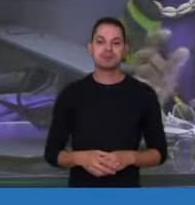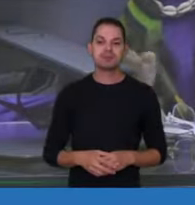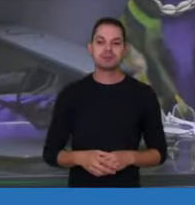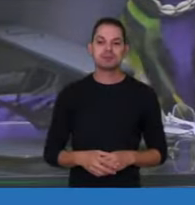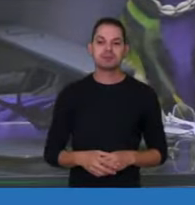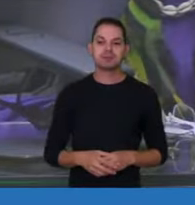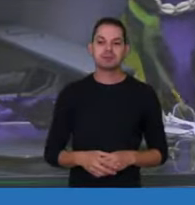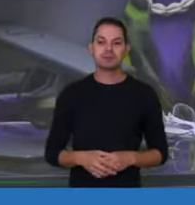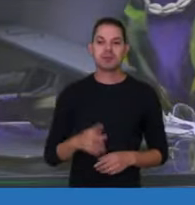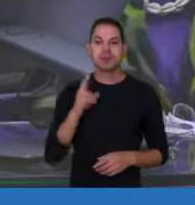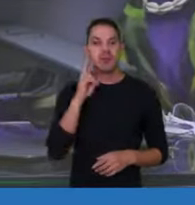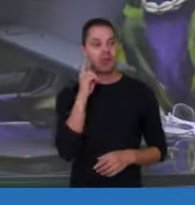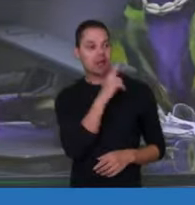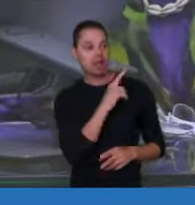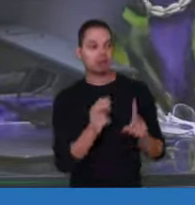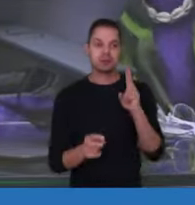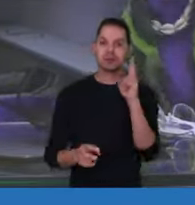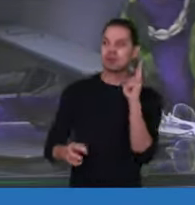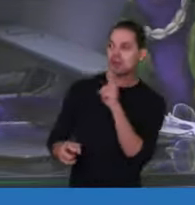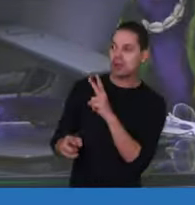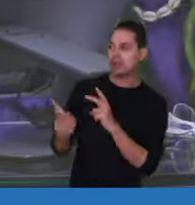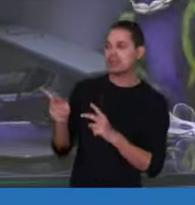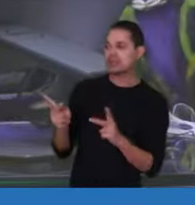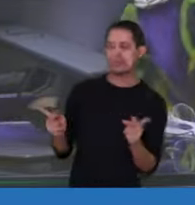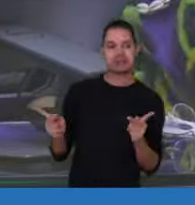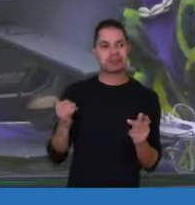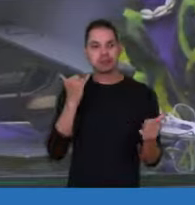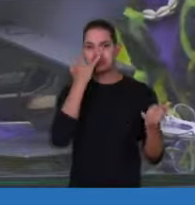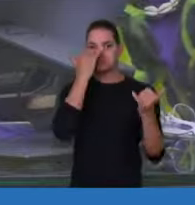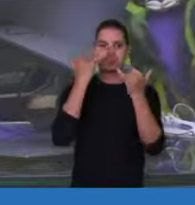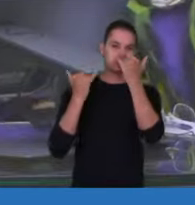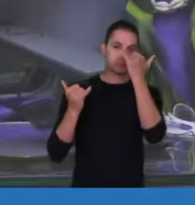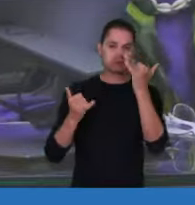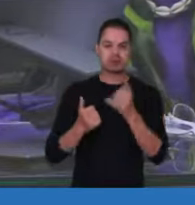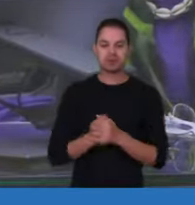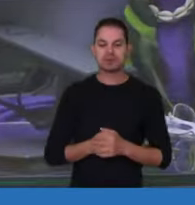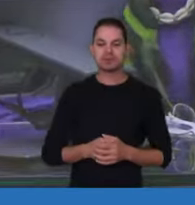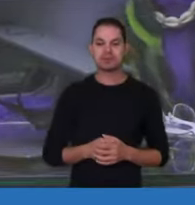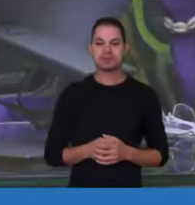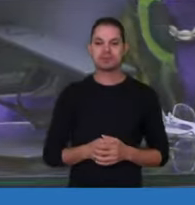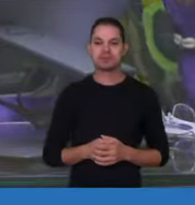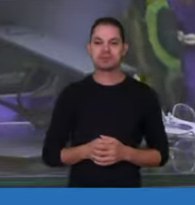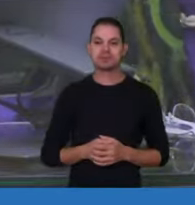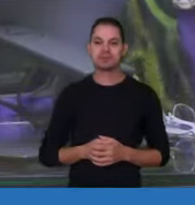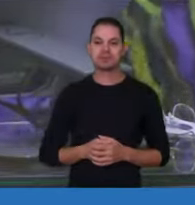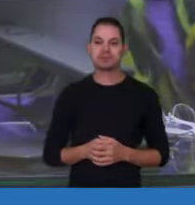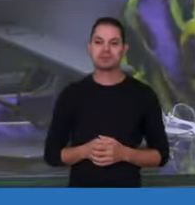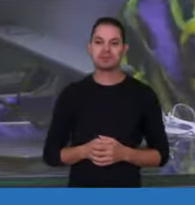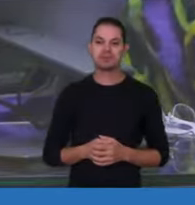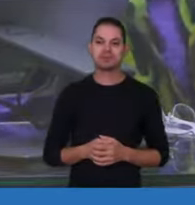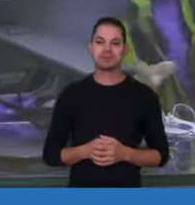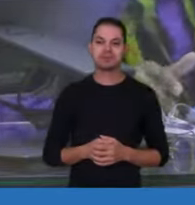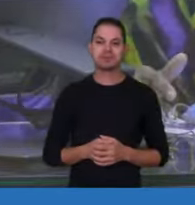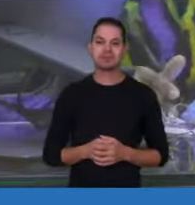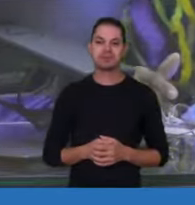lado errado, Lídice. Eu estou olhando para a direita. Olha que erro grave.